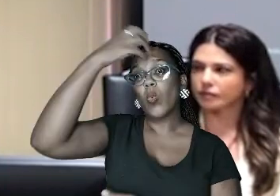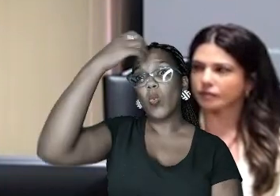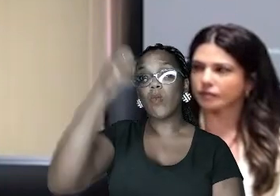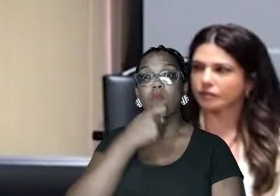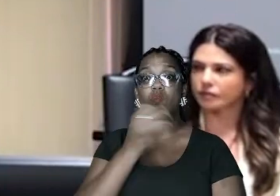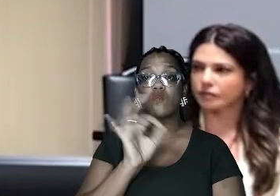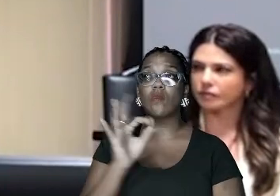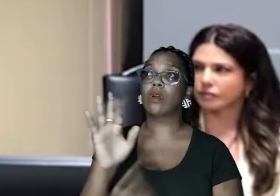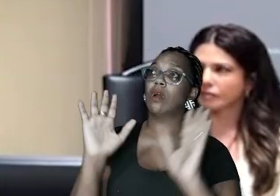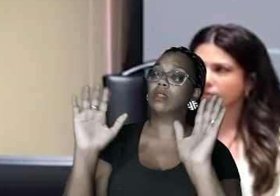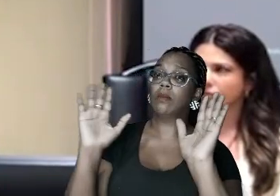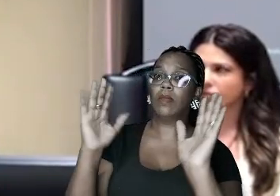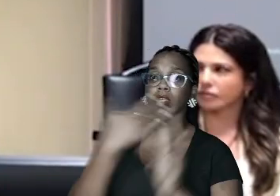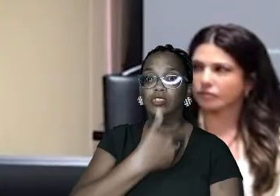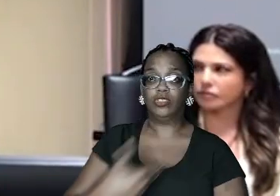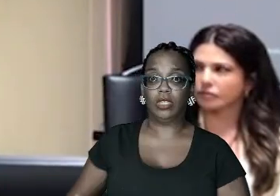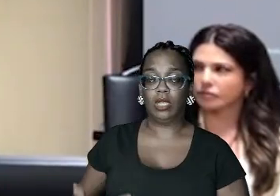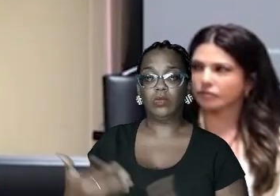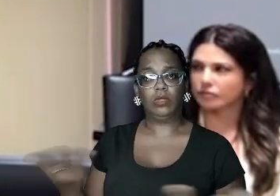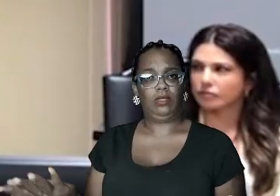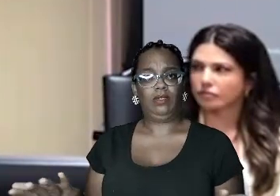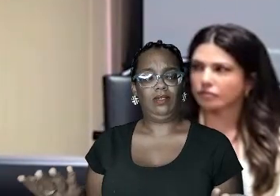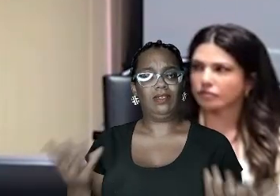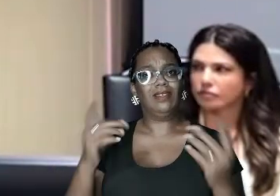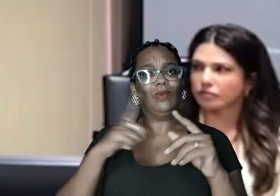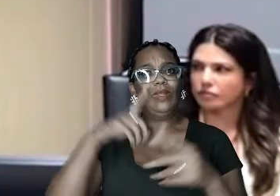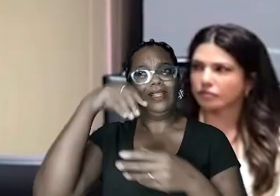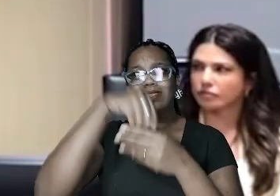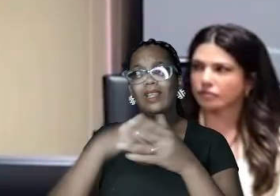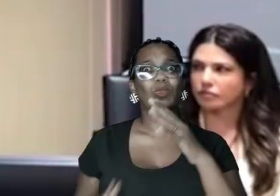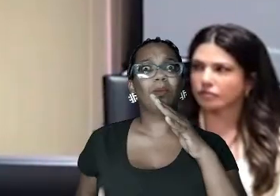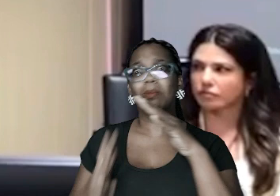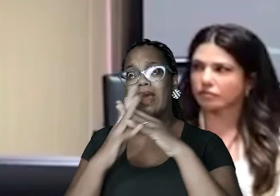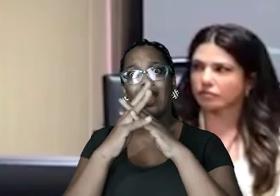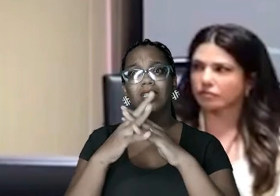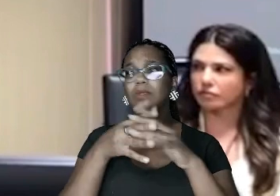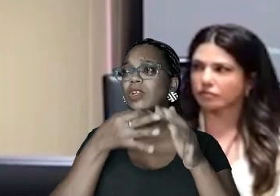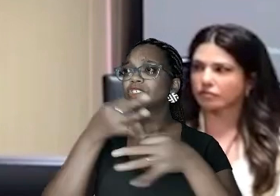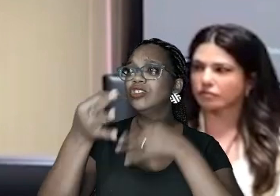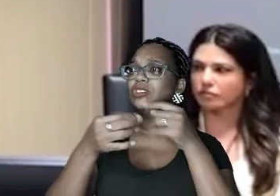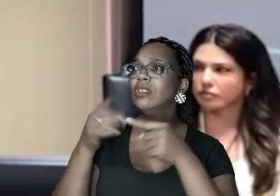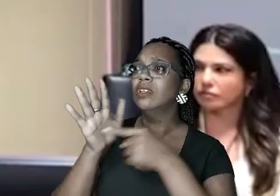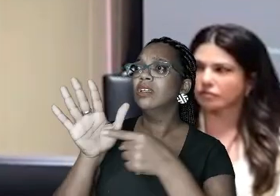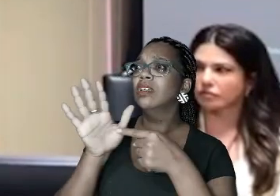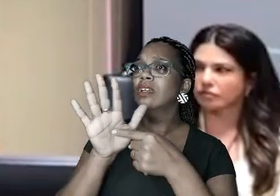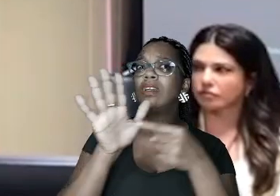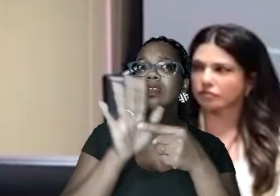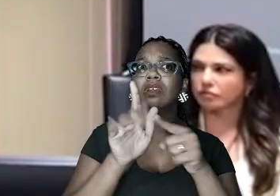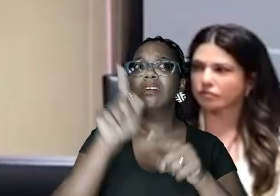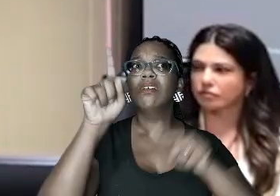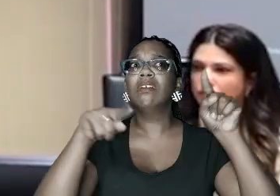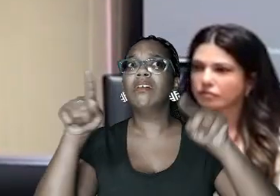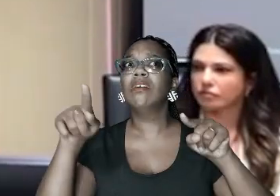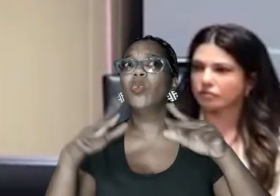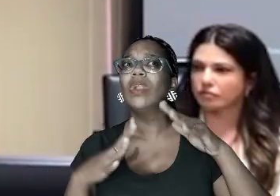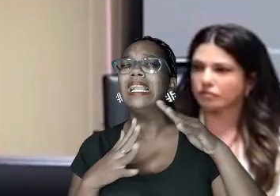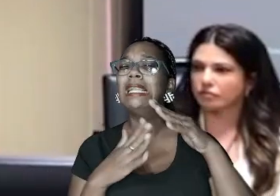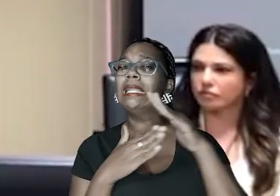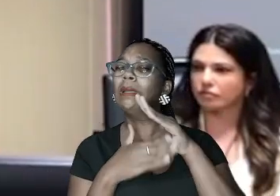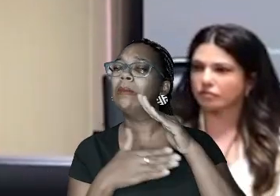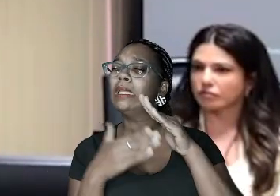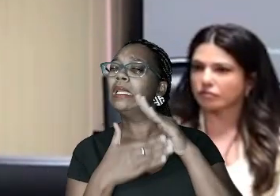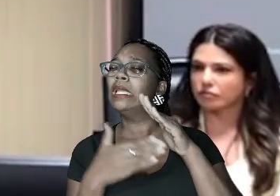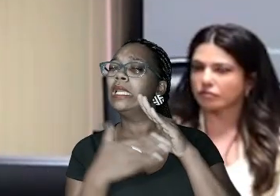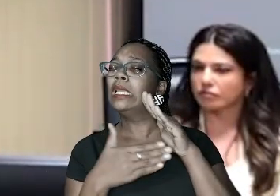faz acordo com o resumidamente não ocupado ainda bem o estado é um estado civilizado de direito Bora bolas o que eu tenho lá é no máximo indicativo em